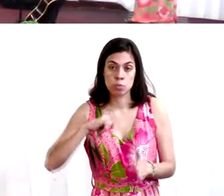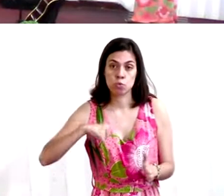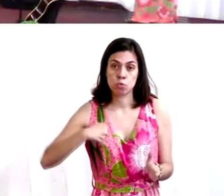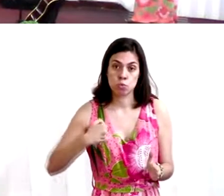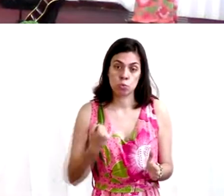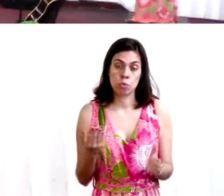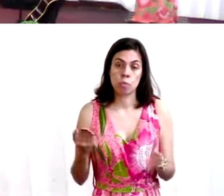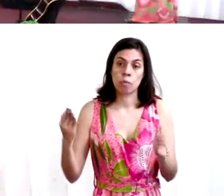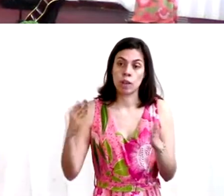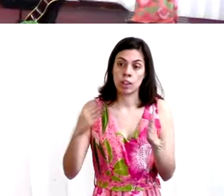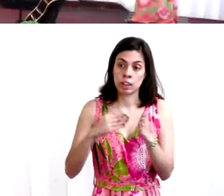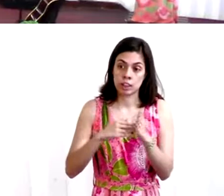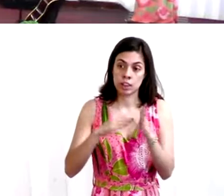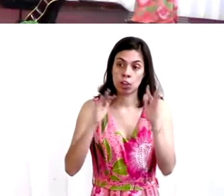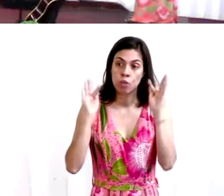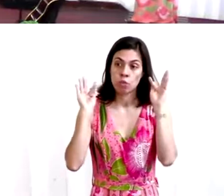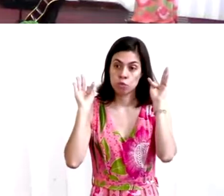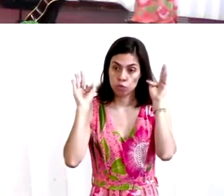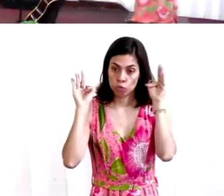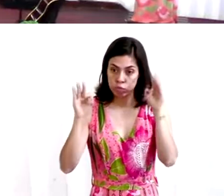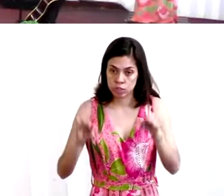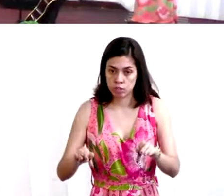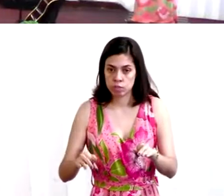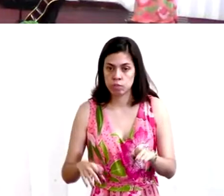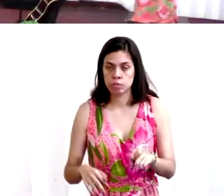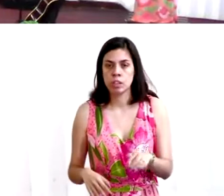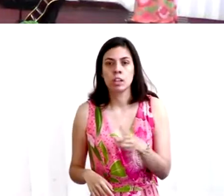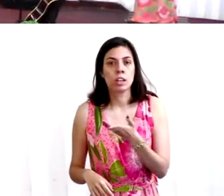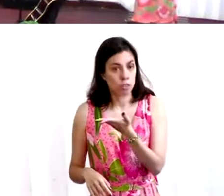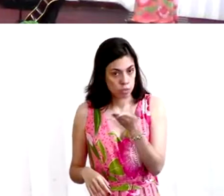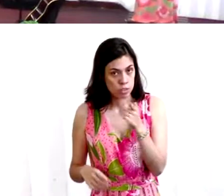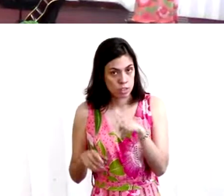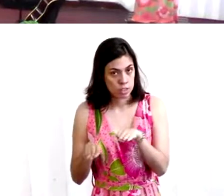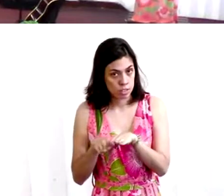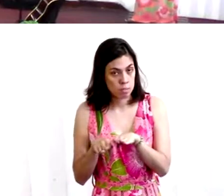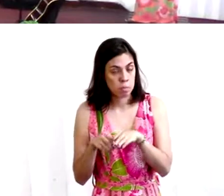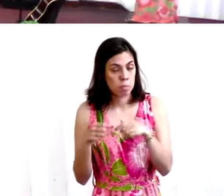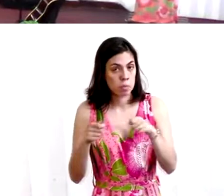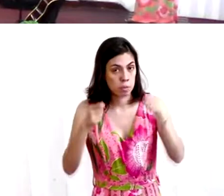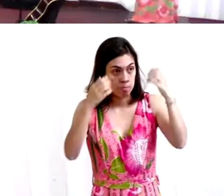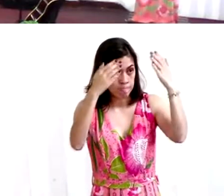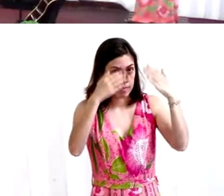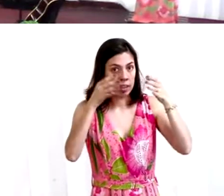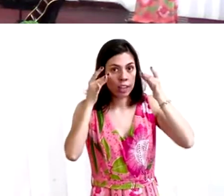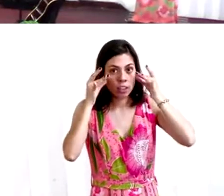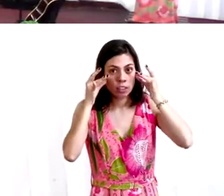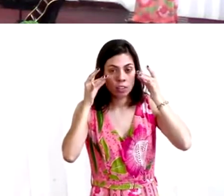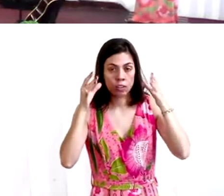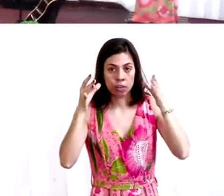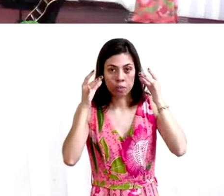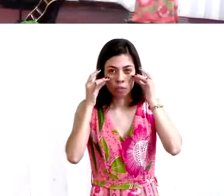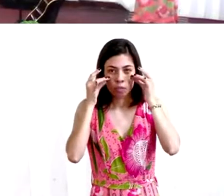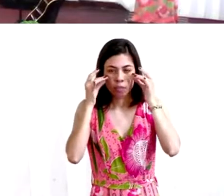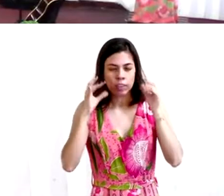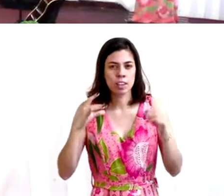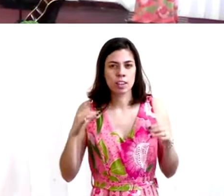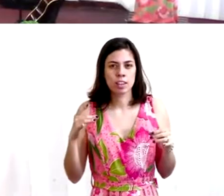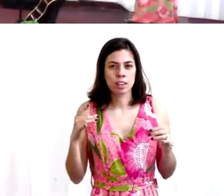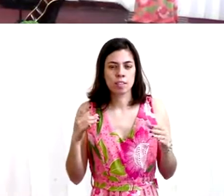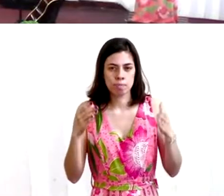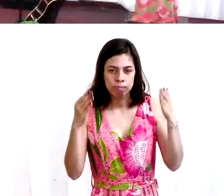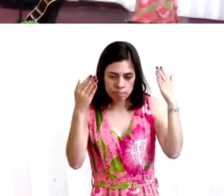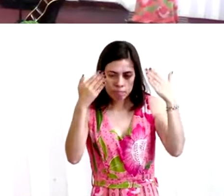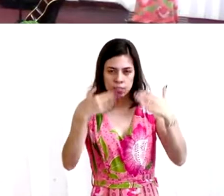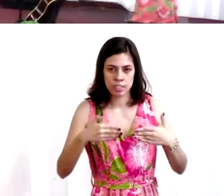presença constante no culto, porque quanto mais presente formos, mais ouviremos de toda a palavra de Deus e não de